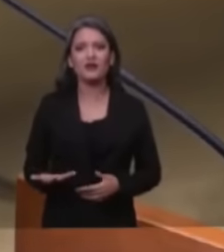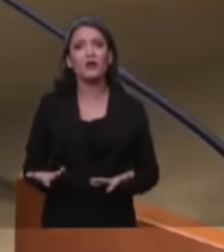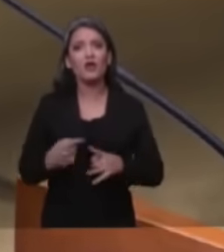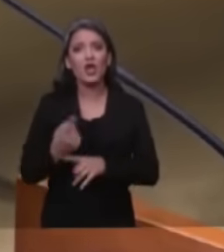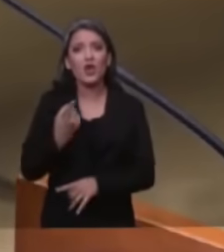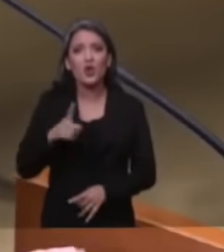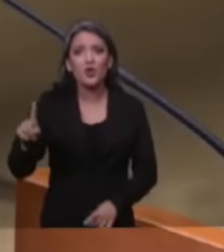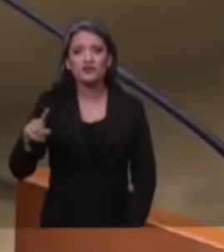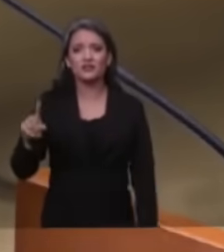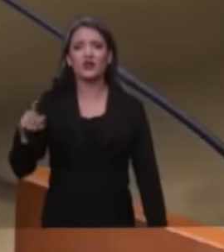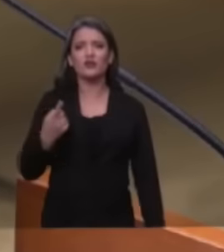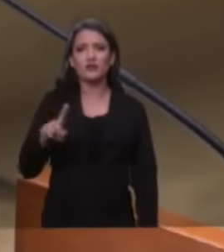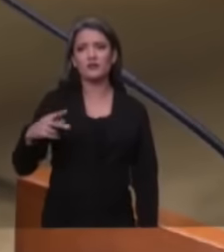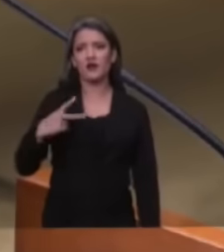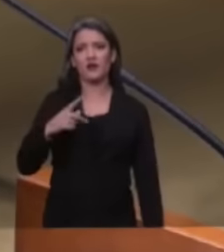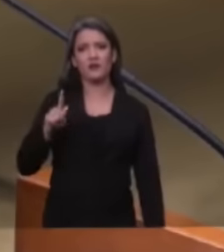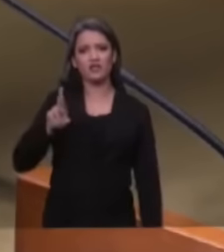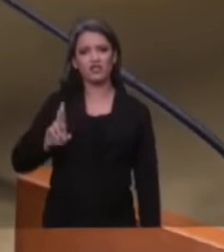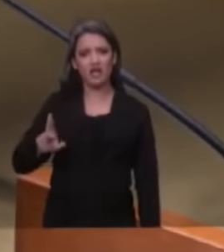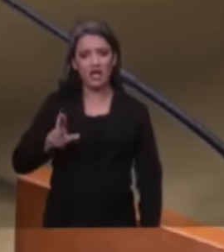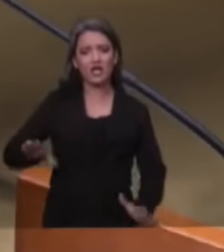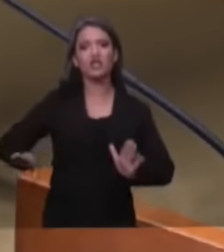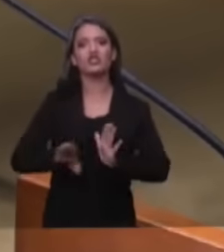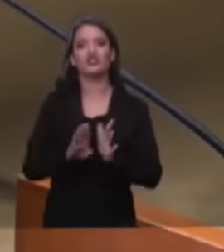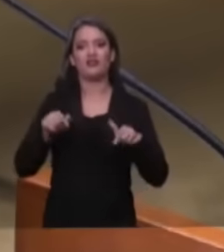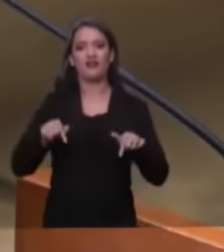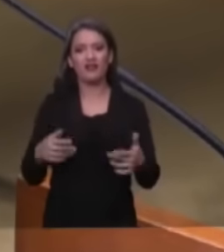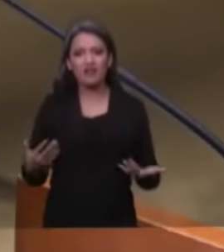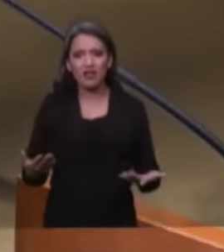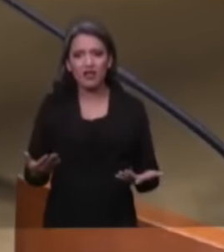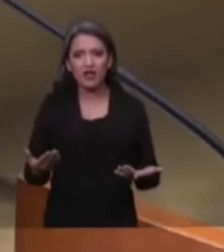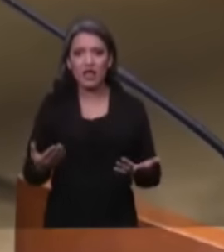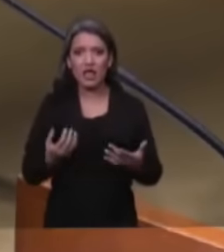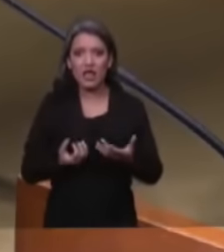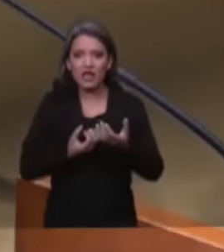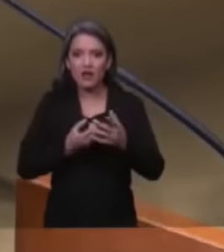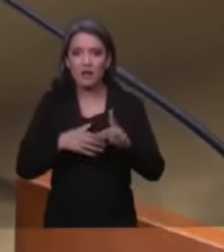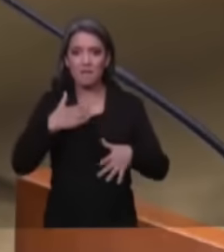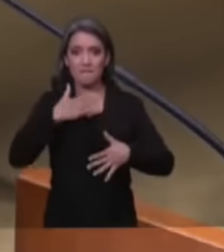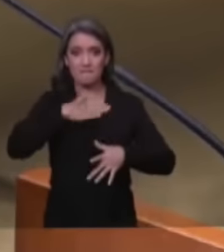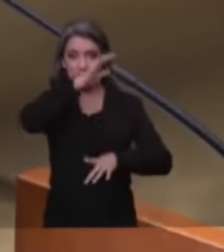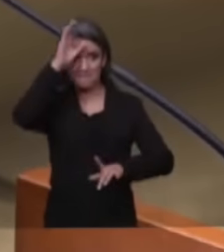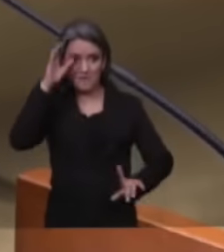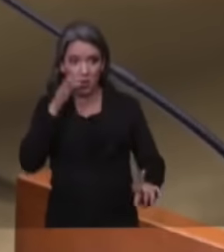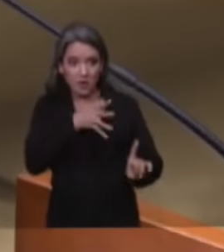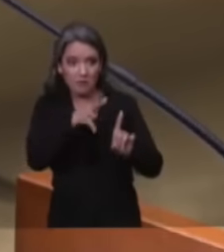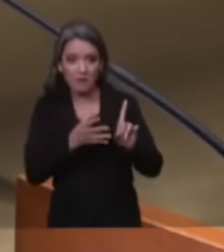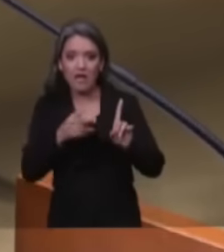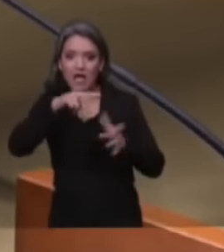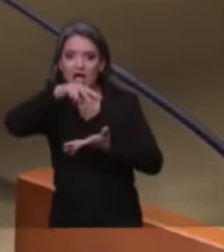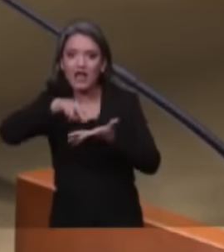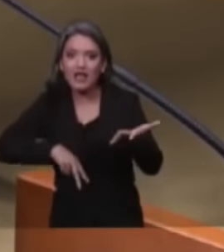tapetes para que advogados espertalhões consigam likes nas redes sociais, ganhem seguidores,